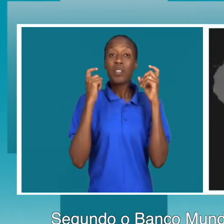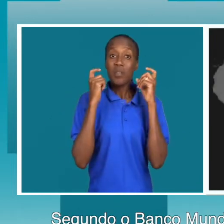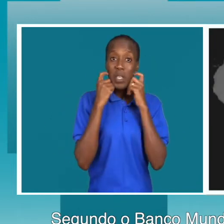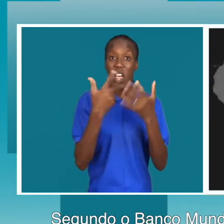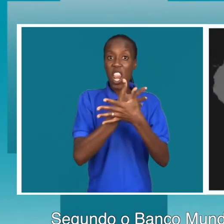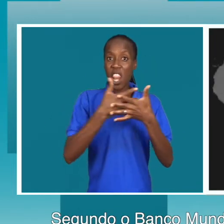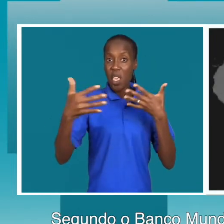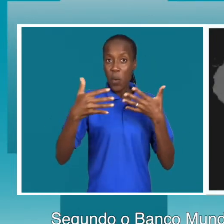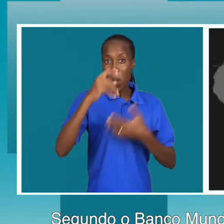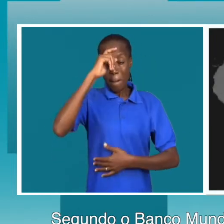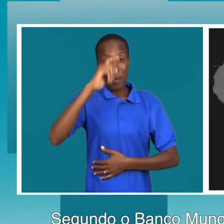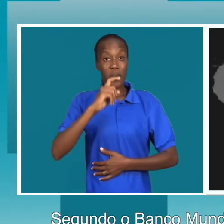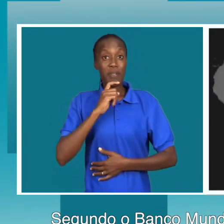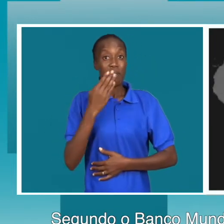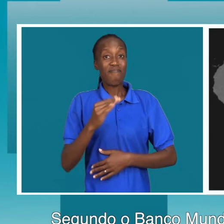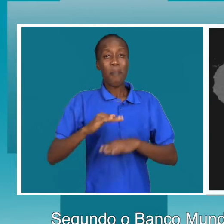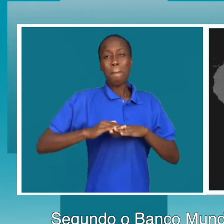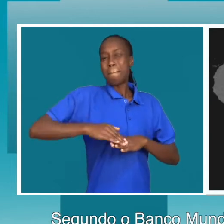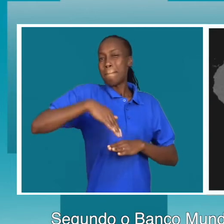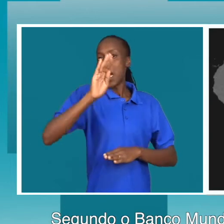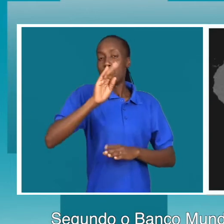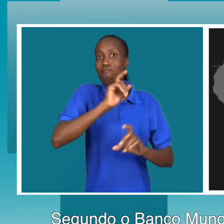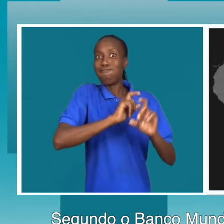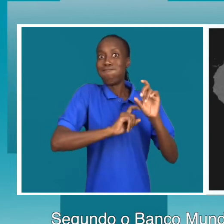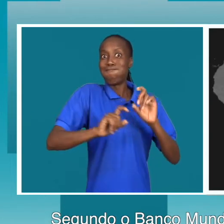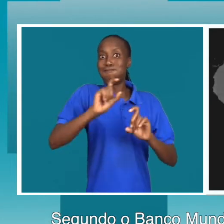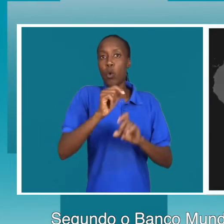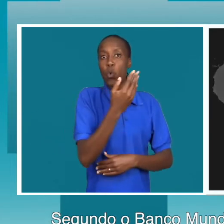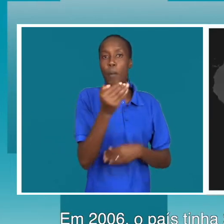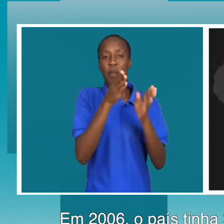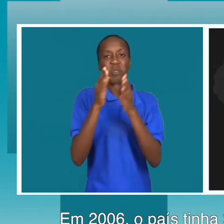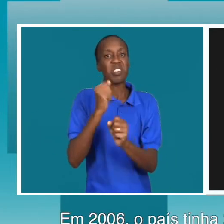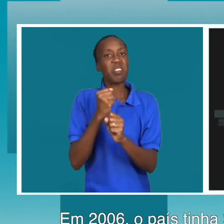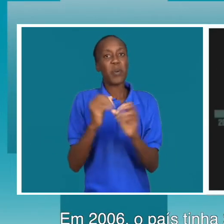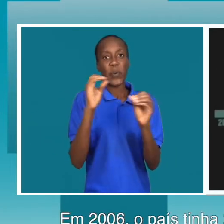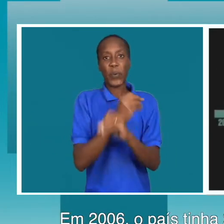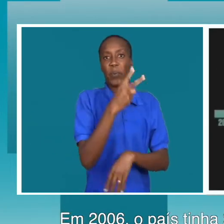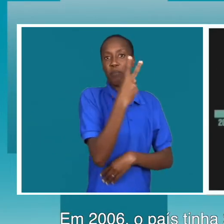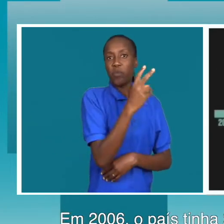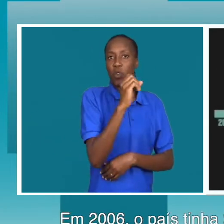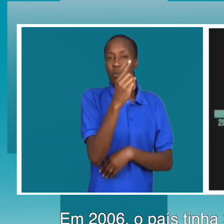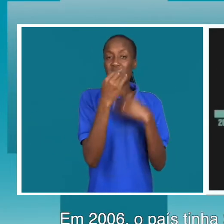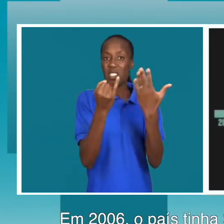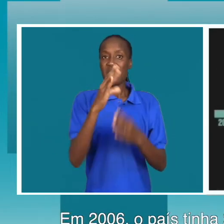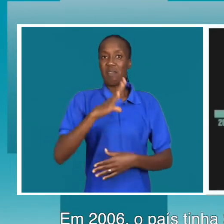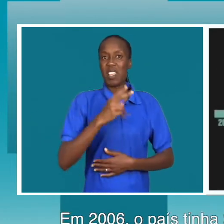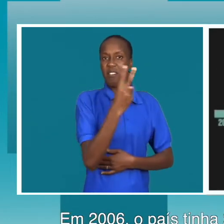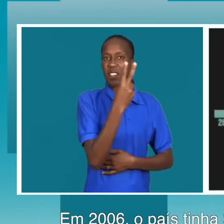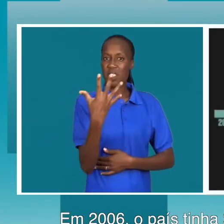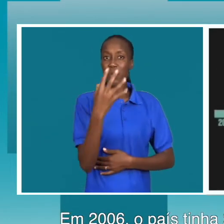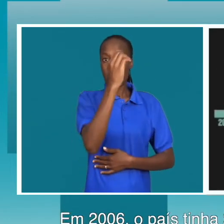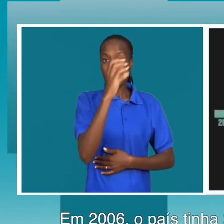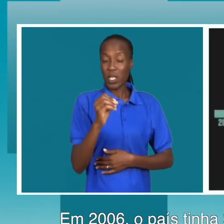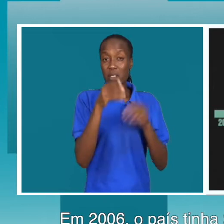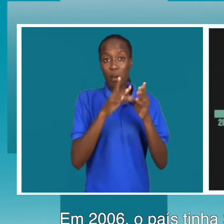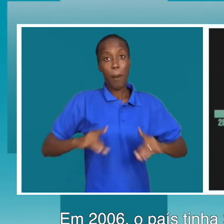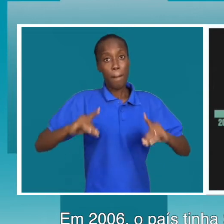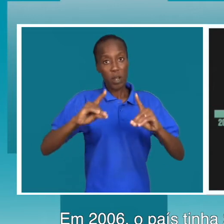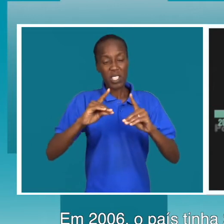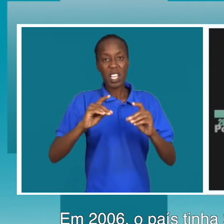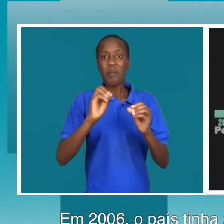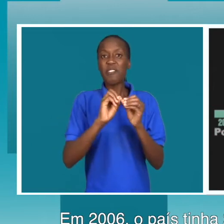africano de língua oficial portuguesa que possui as maiores taxas de desemprego. Em 2016, o país tinha 25%